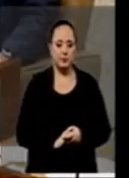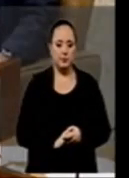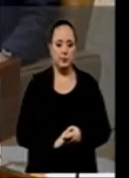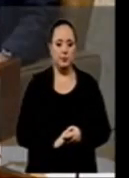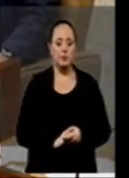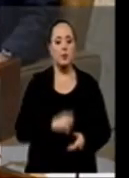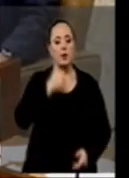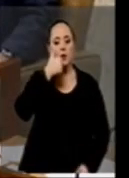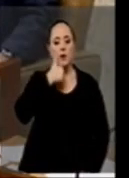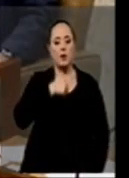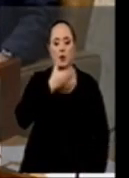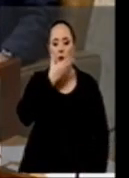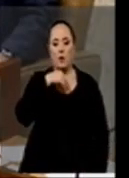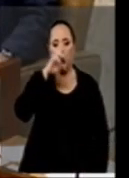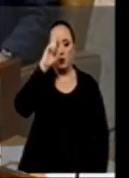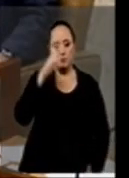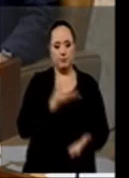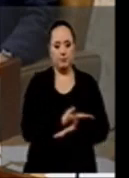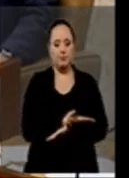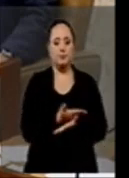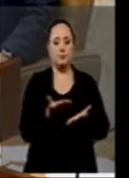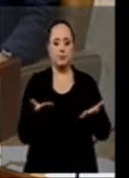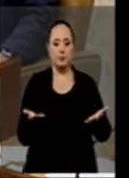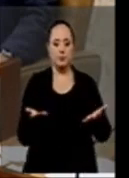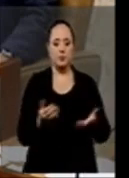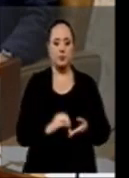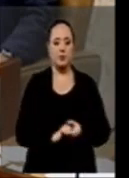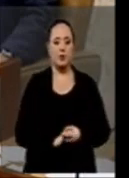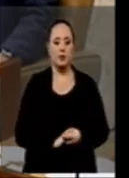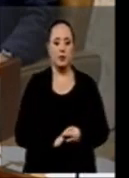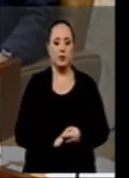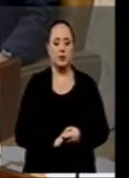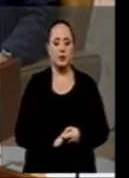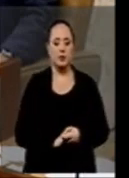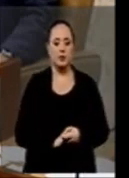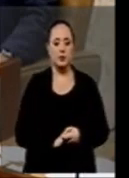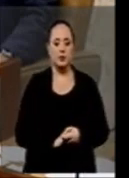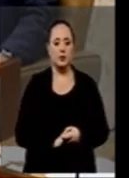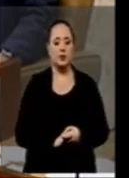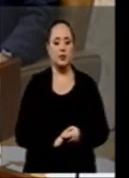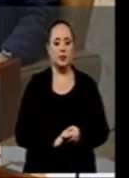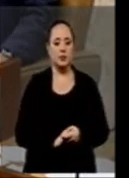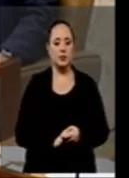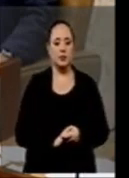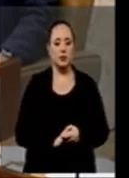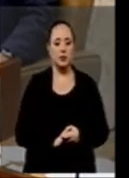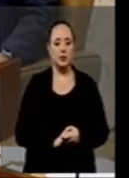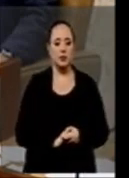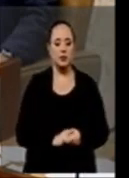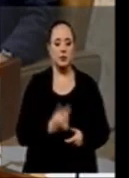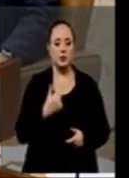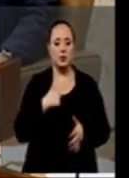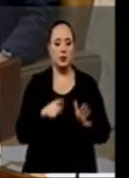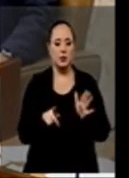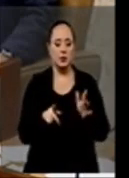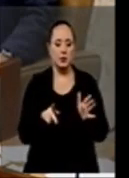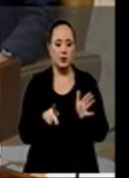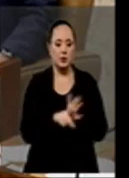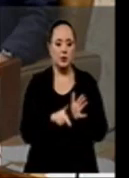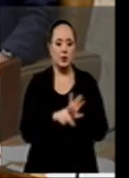senhoras e senhores na clássica lição de rui de rui